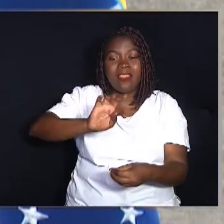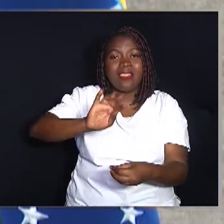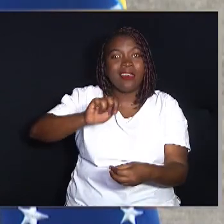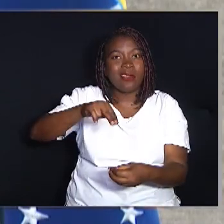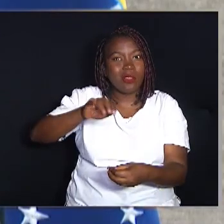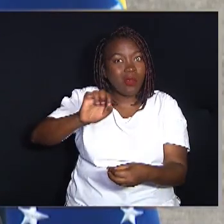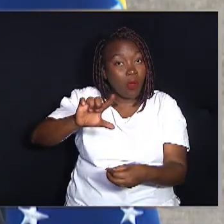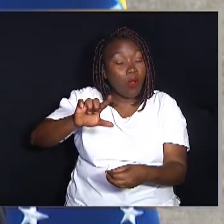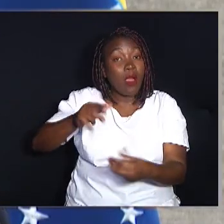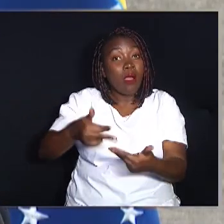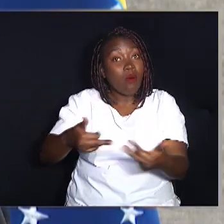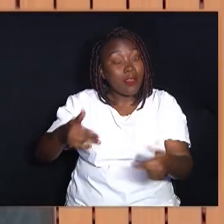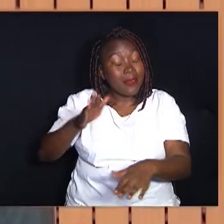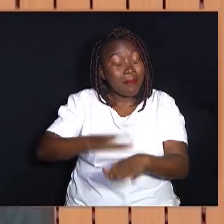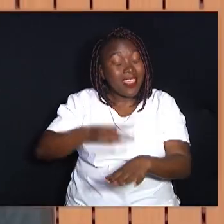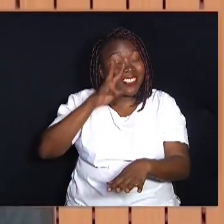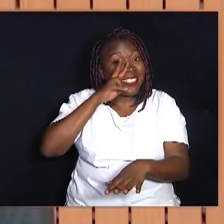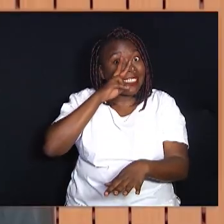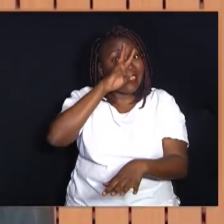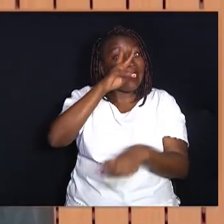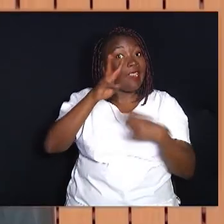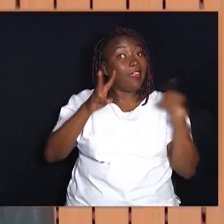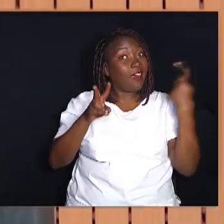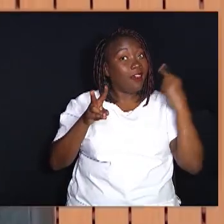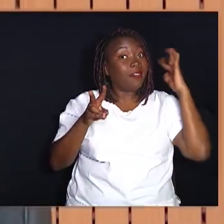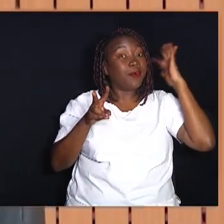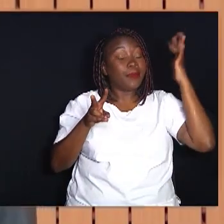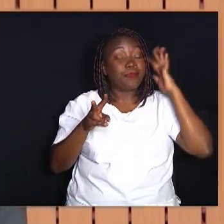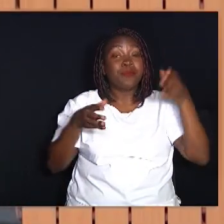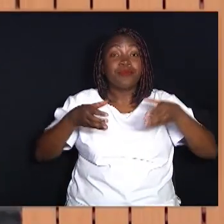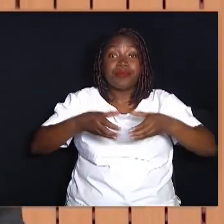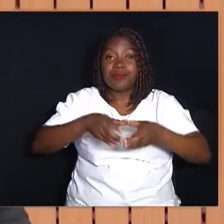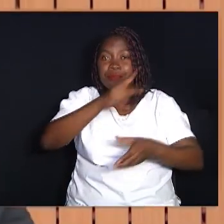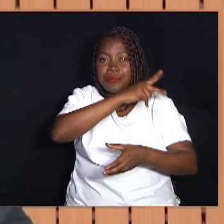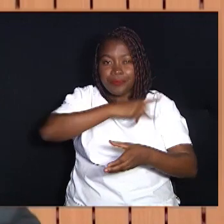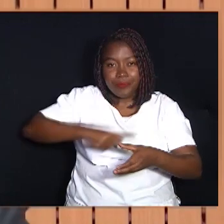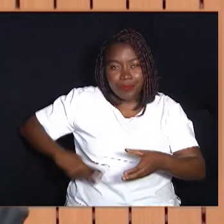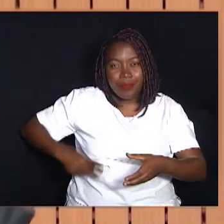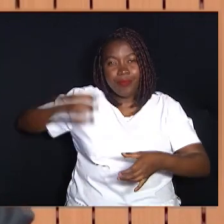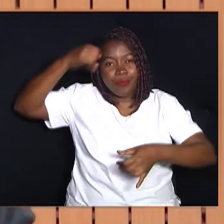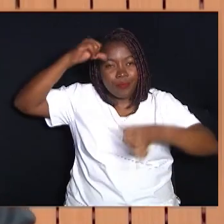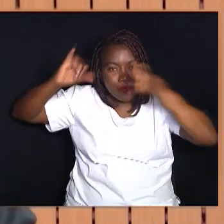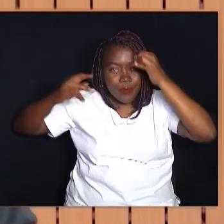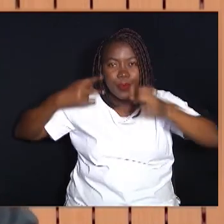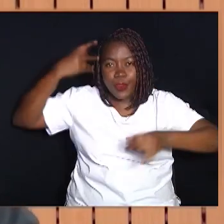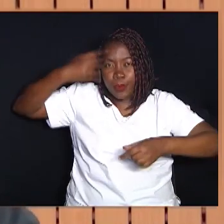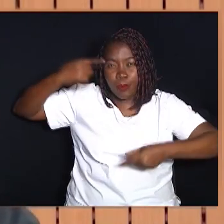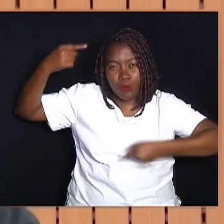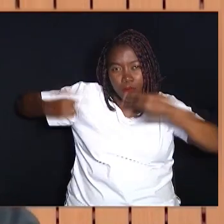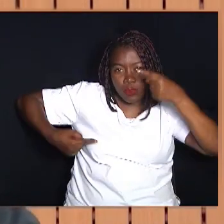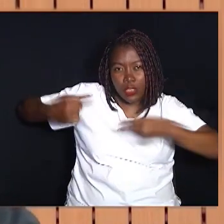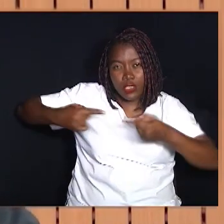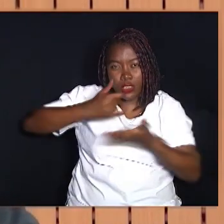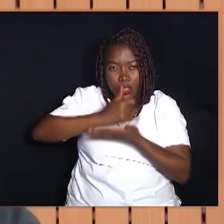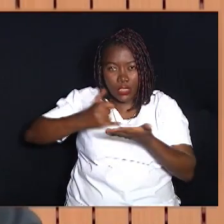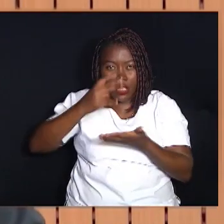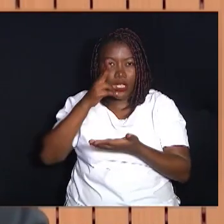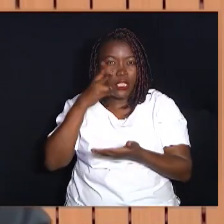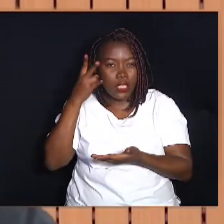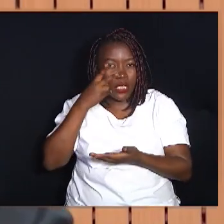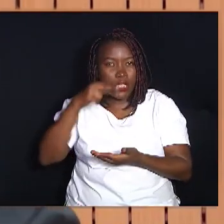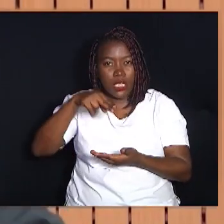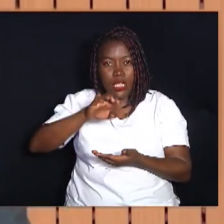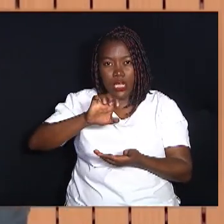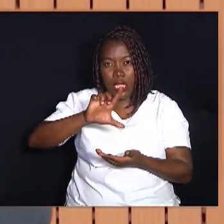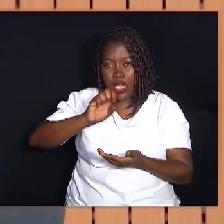mais grave do que a gente imaginava. O presidente da Comissão de Políticas de Prevenção às Drogas, vereador Nelson Osri, falou